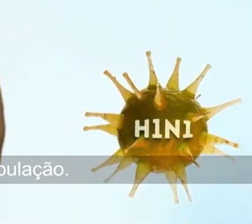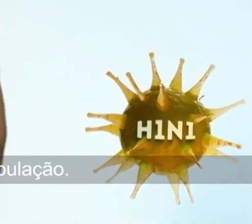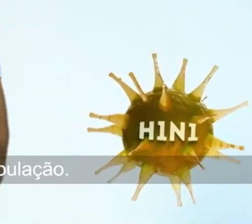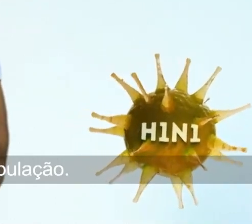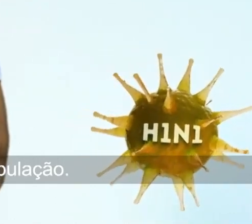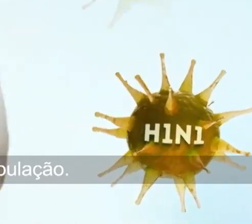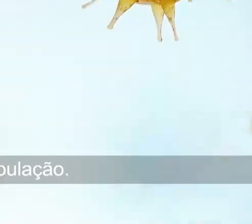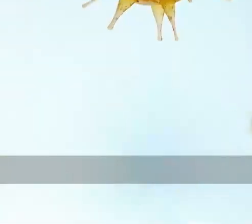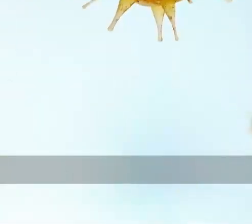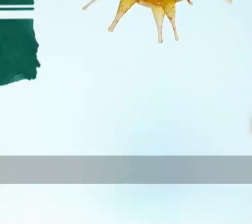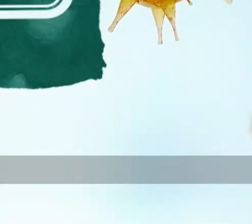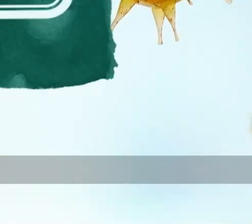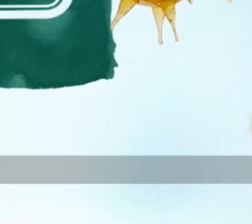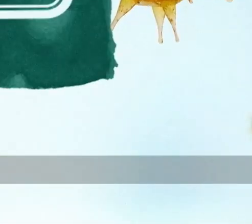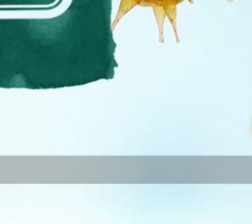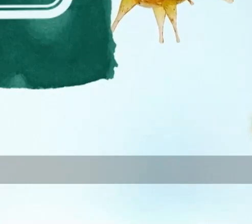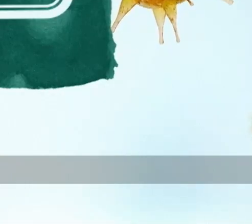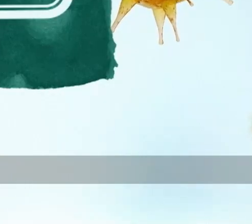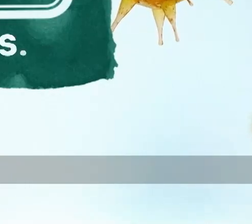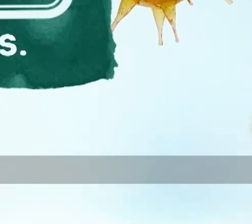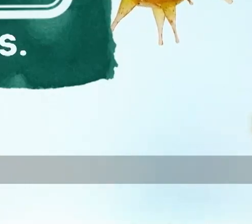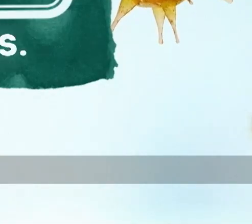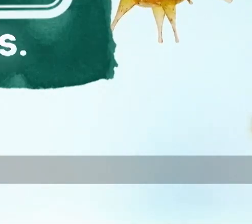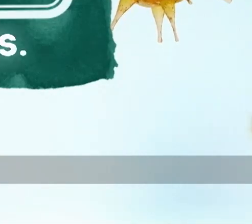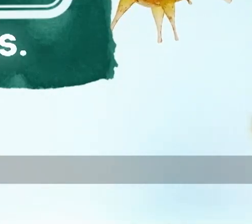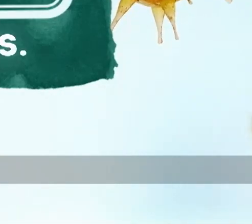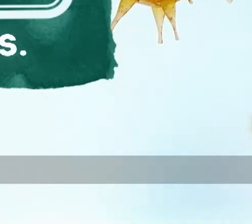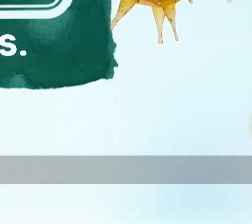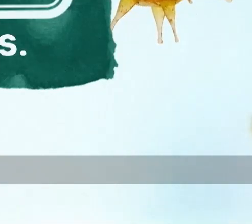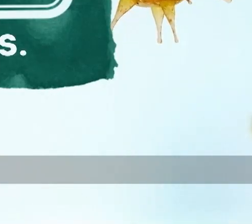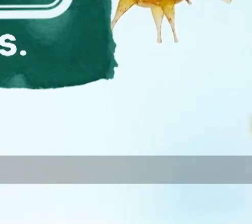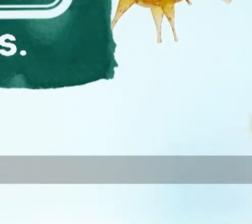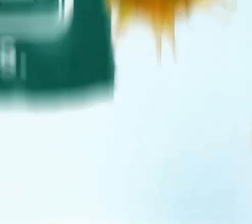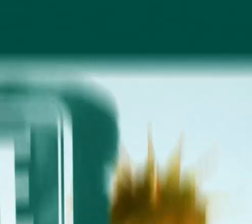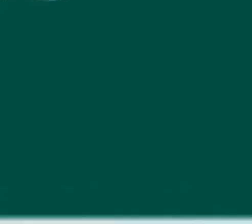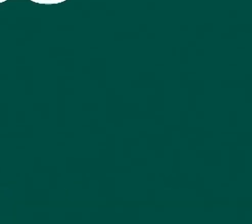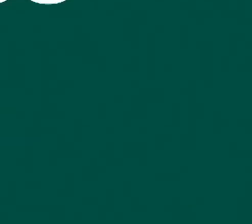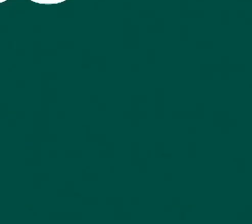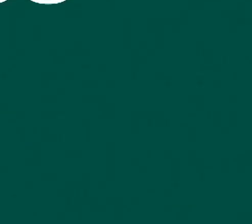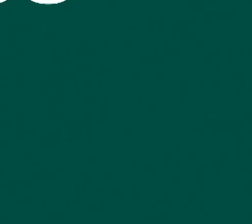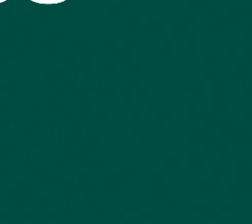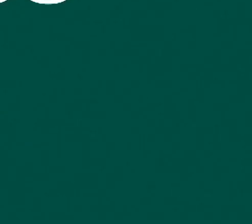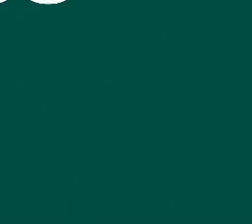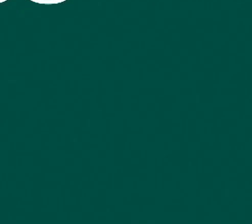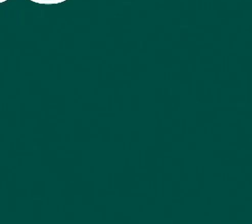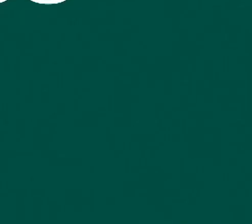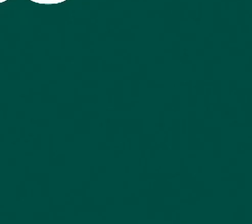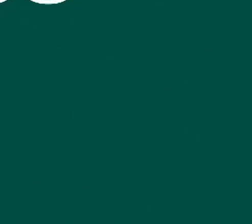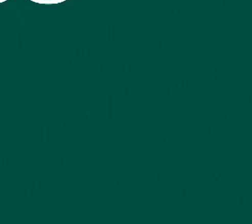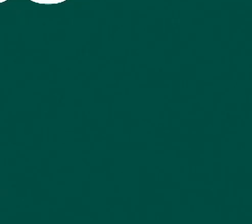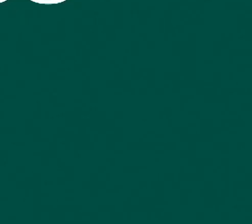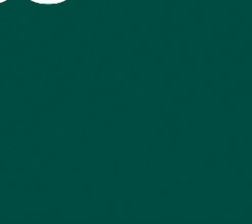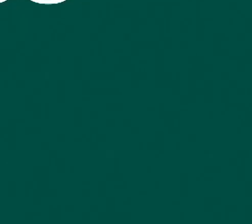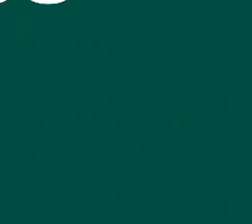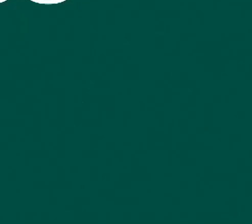à população. Previna-se. Esse cuidado é de todos. Prefeitura de Manaus.